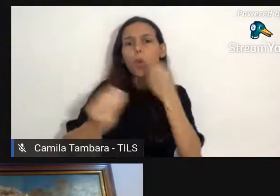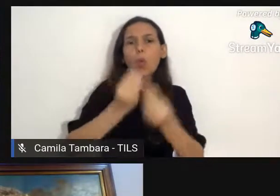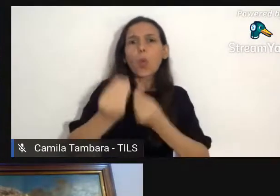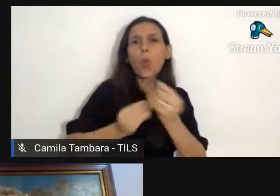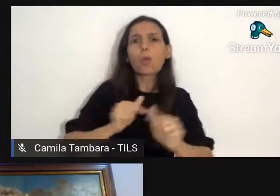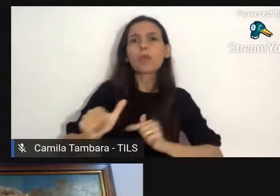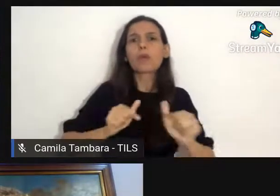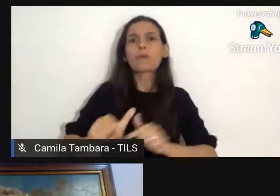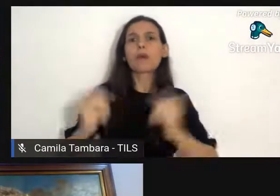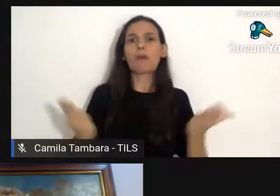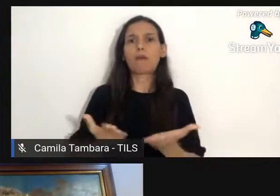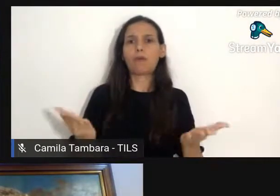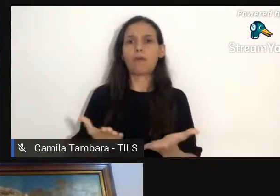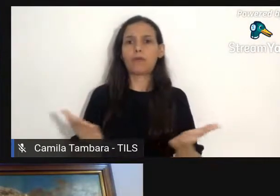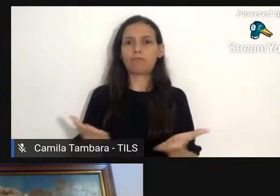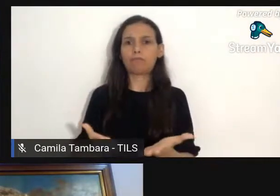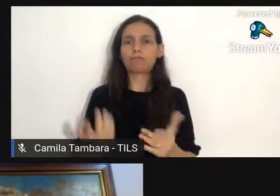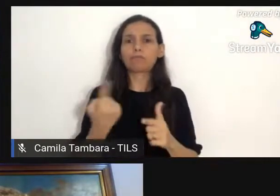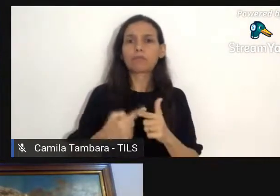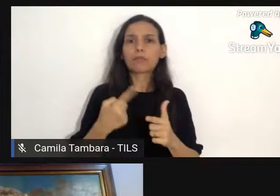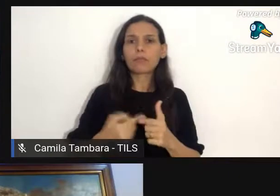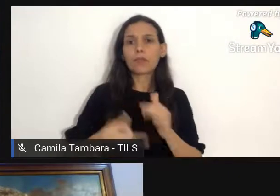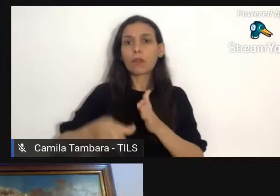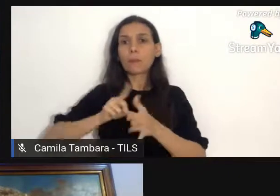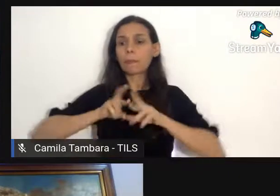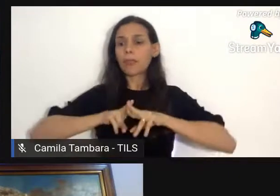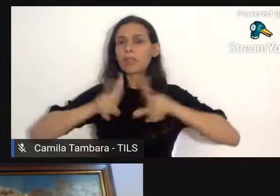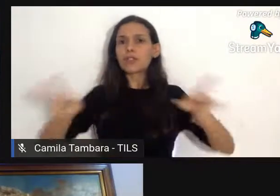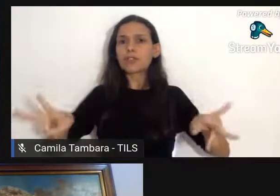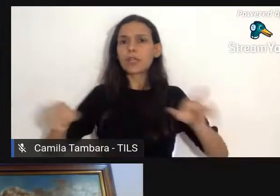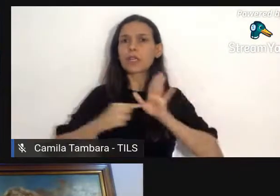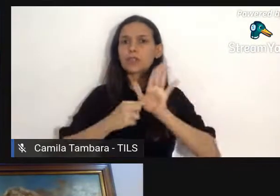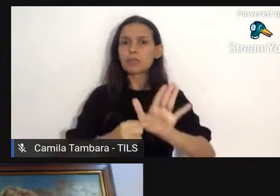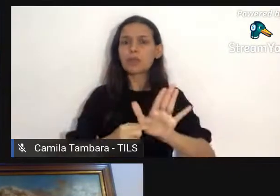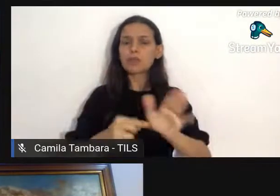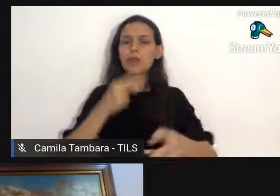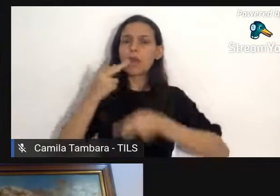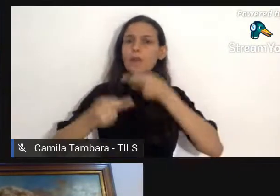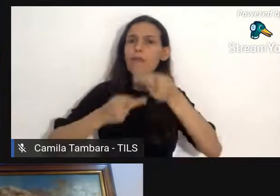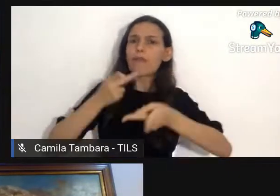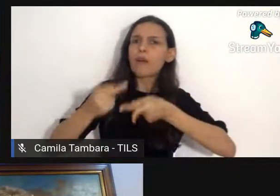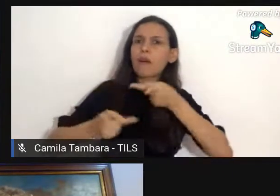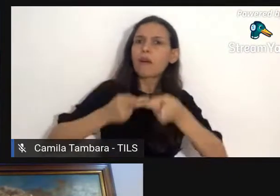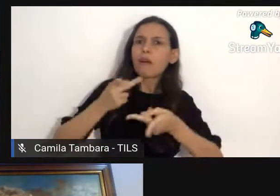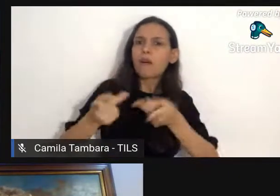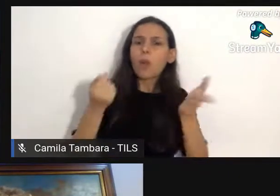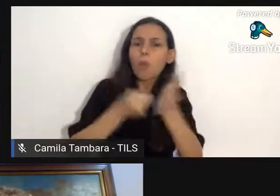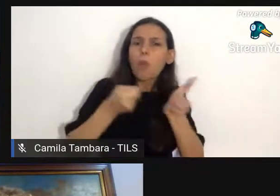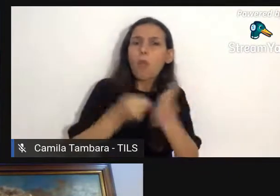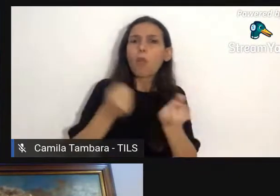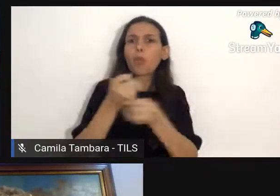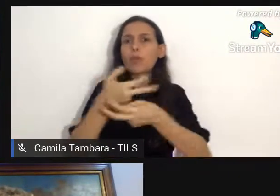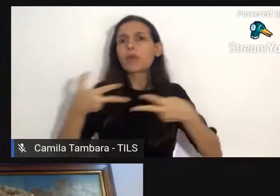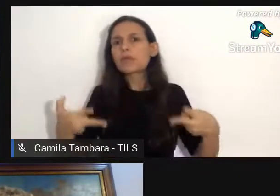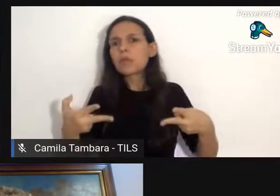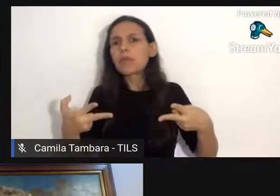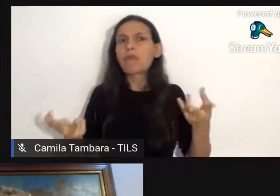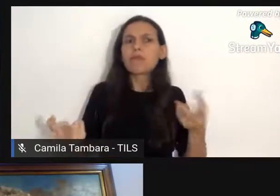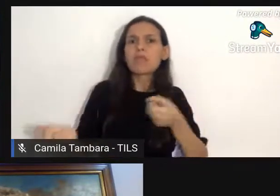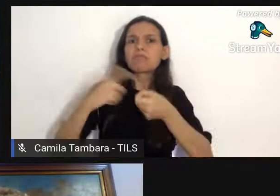ter uma fala, passando uma responsabilidade para os PCAs, cobrando alguma coisa, tendo uma devolutiva.